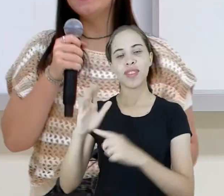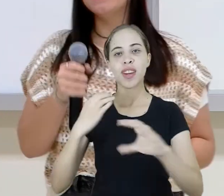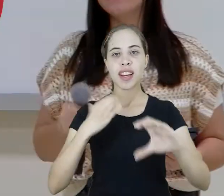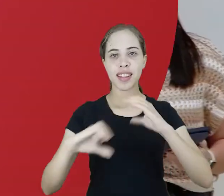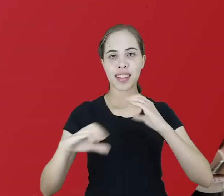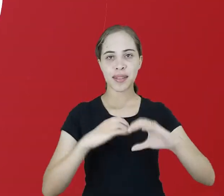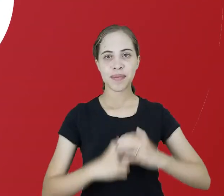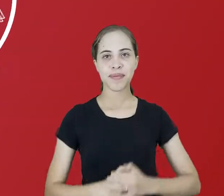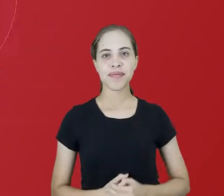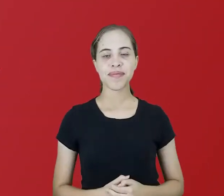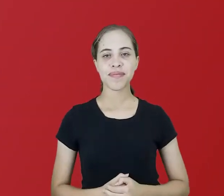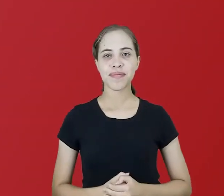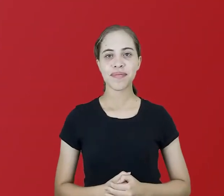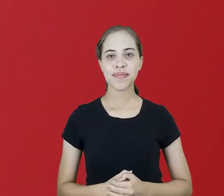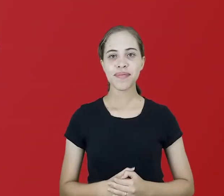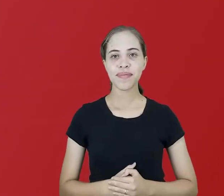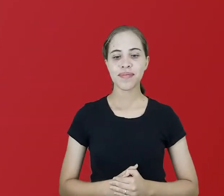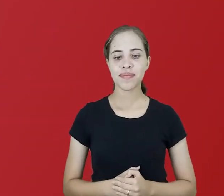Mediana.